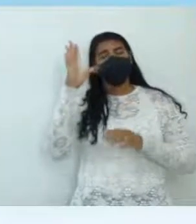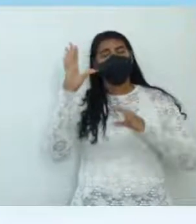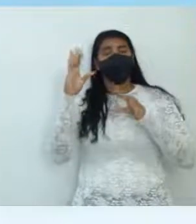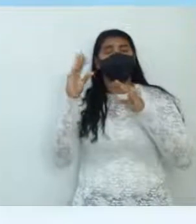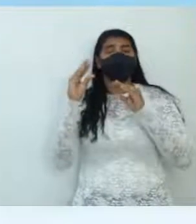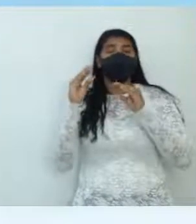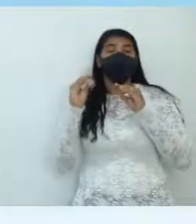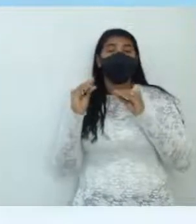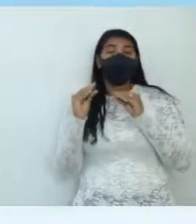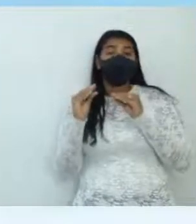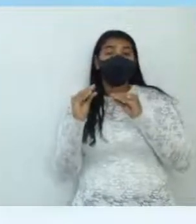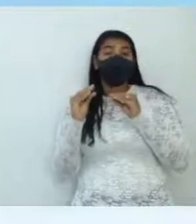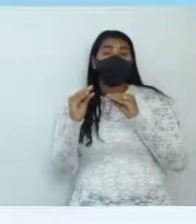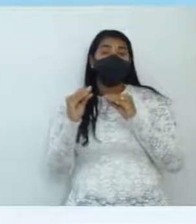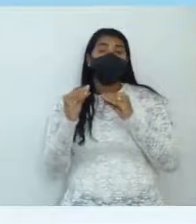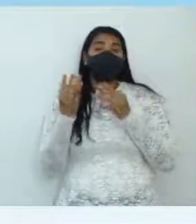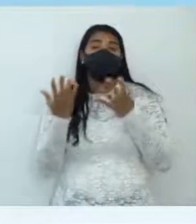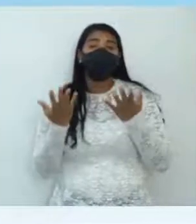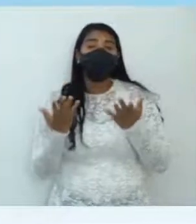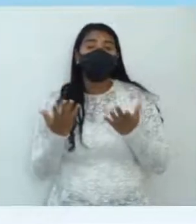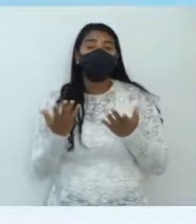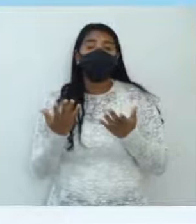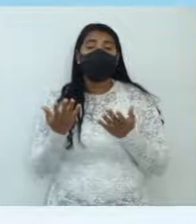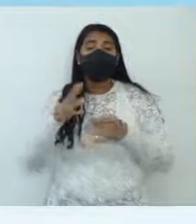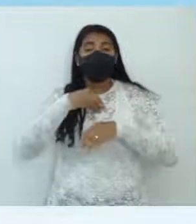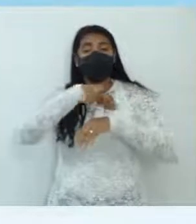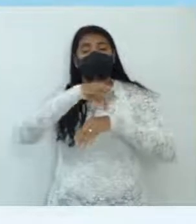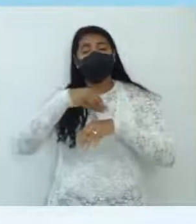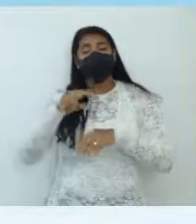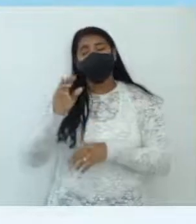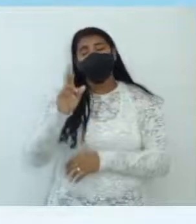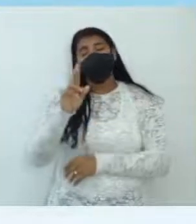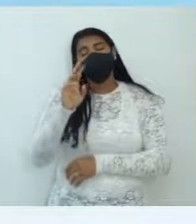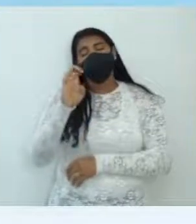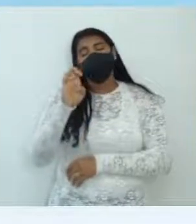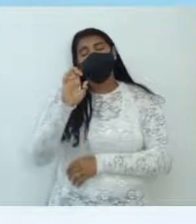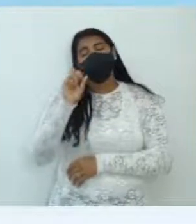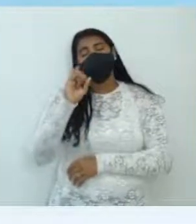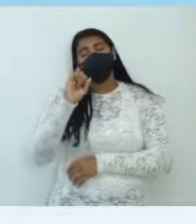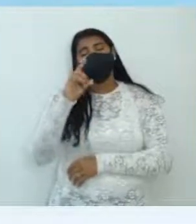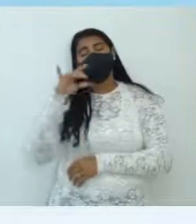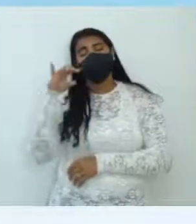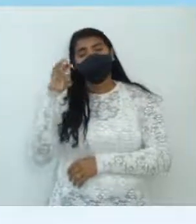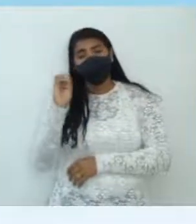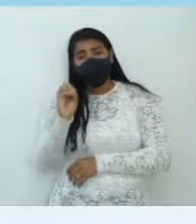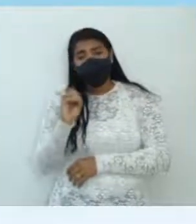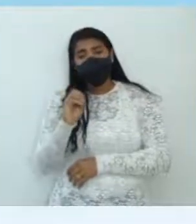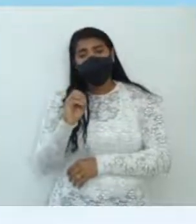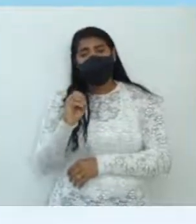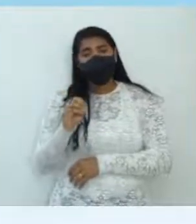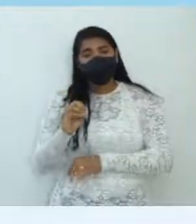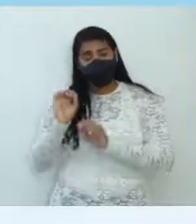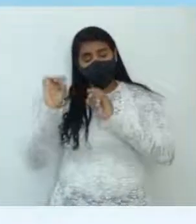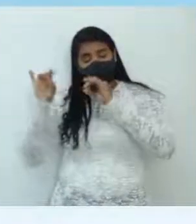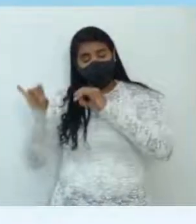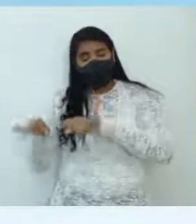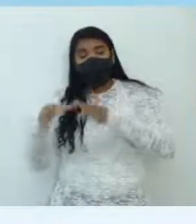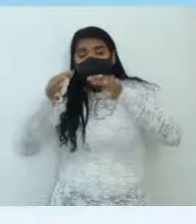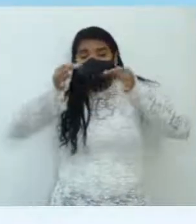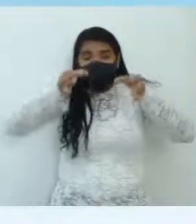a quantidade de resíduos que são gerados e fazer realmente o seu descarte